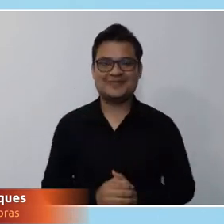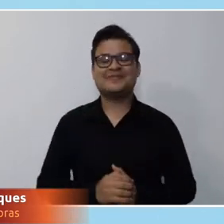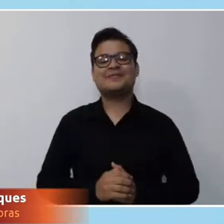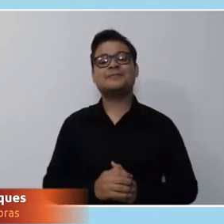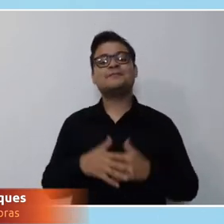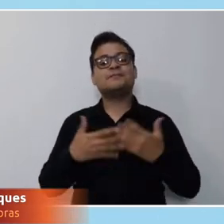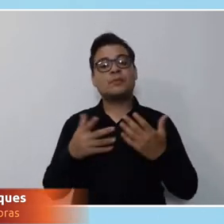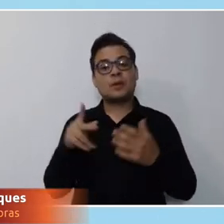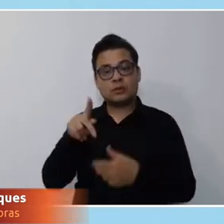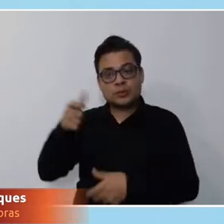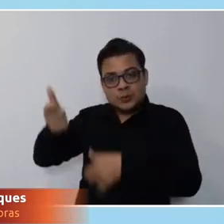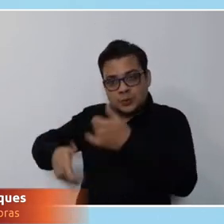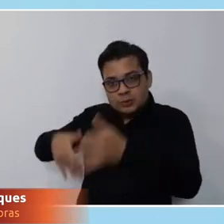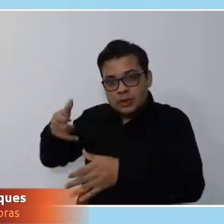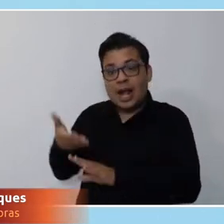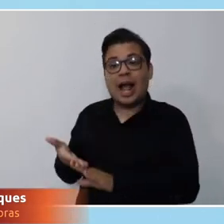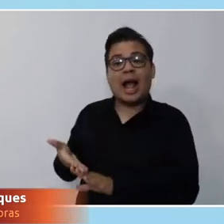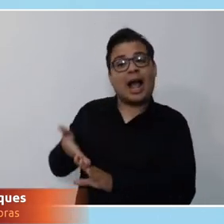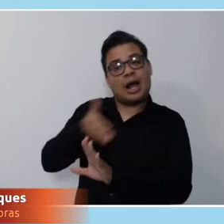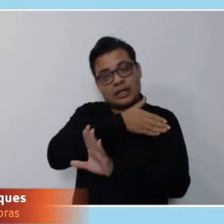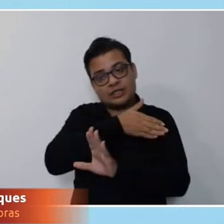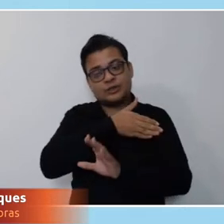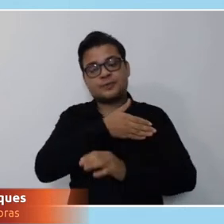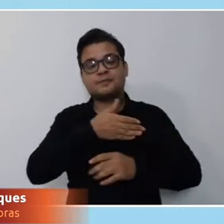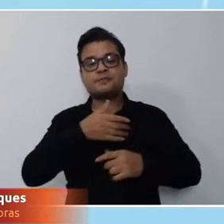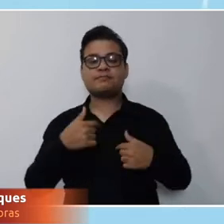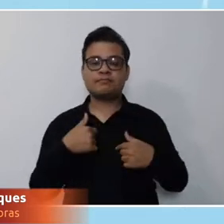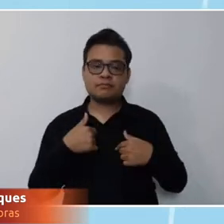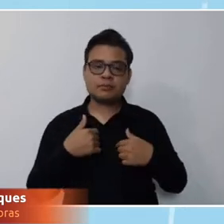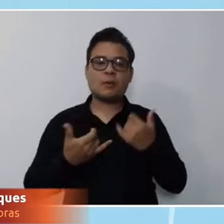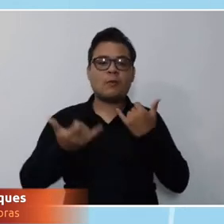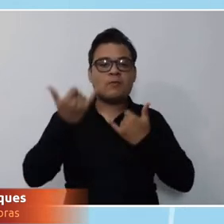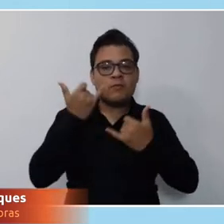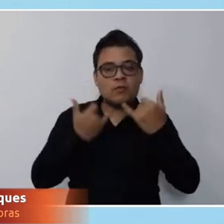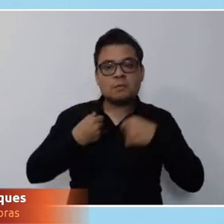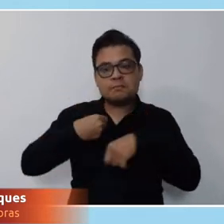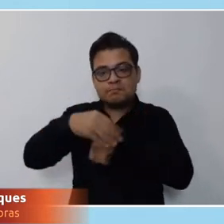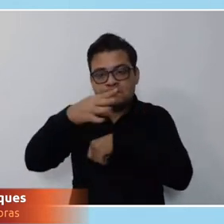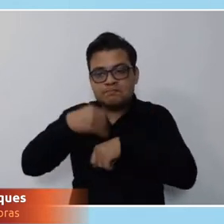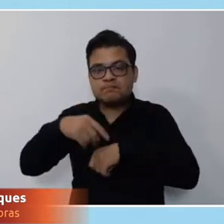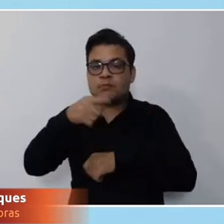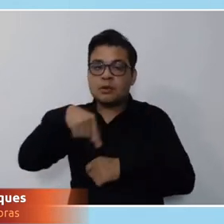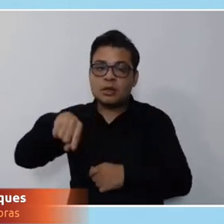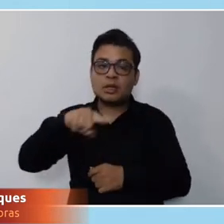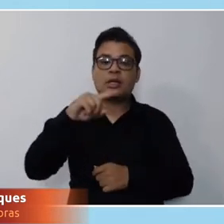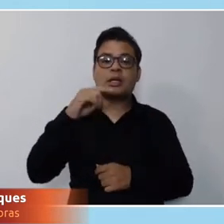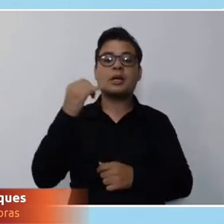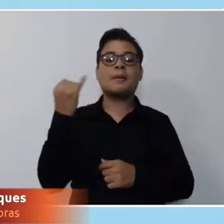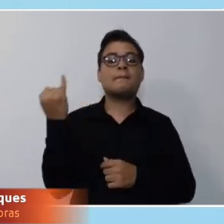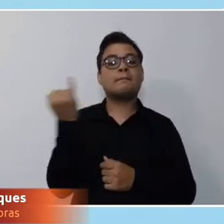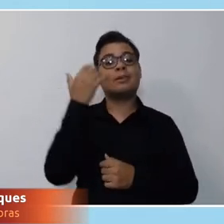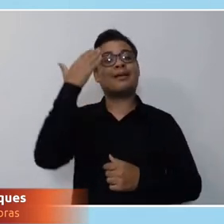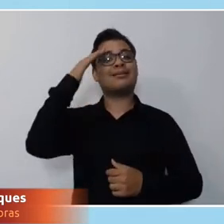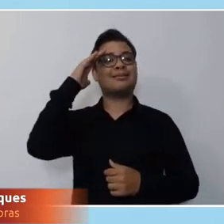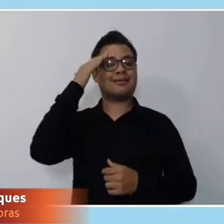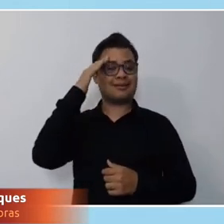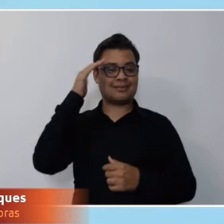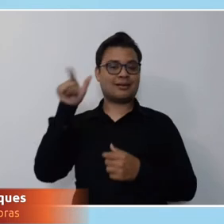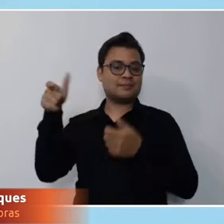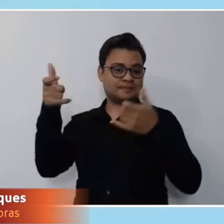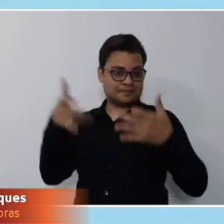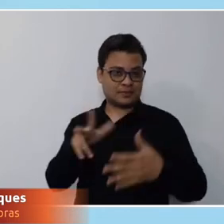para o professor, para ele explicar esse contexto, vou só dar algumas informações que são importantes para você entender o que o professor vai falar. A primeira